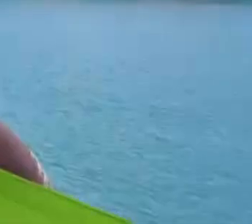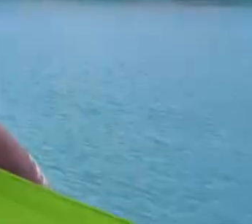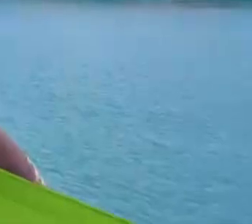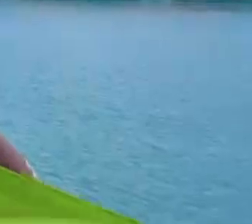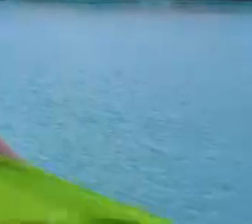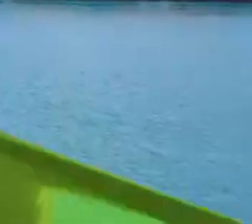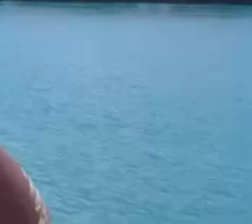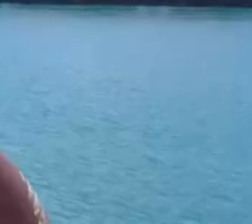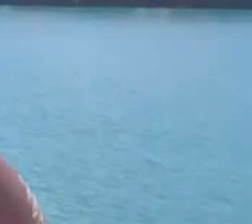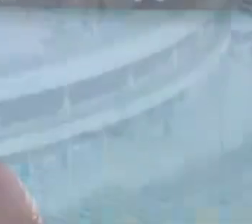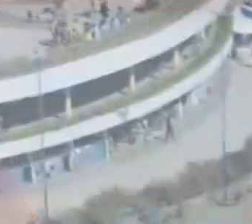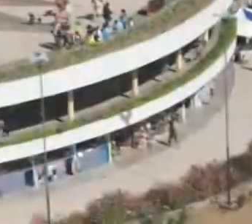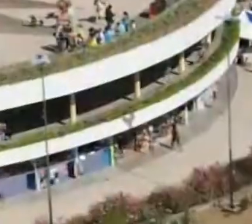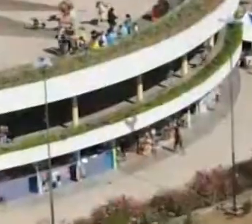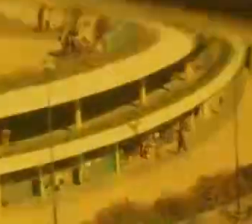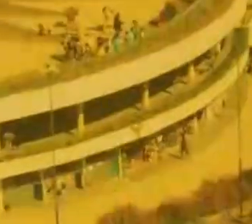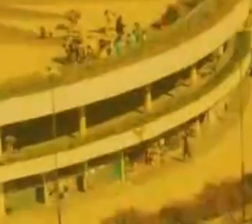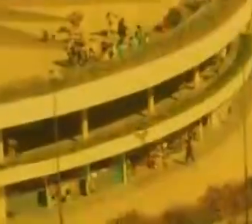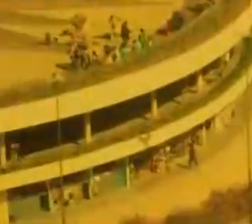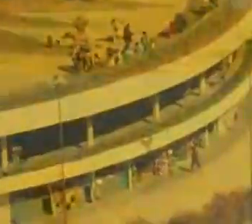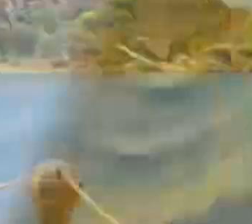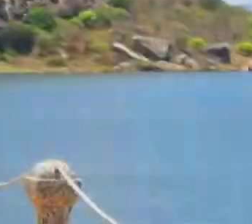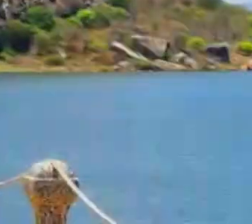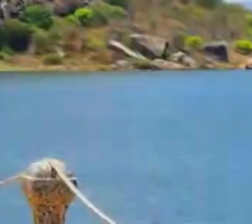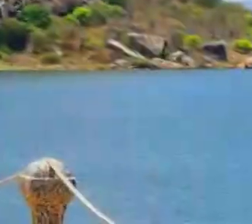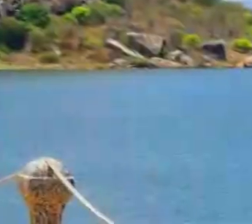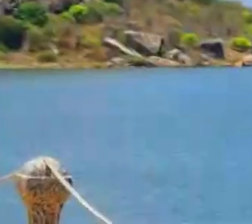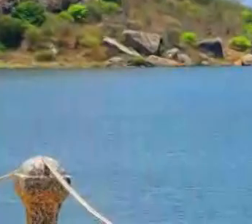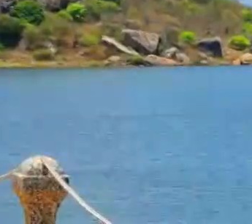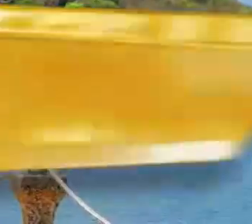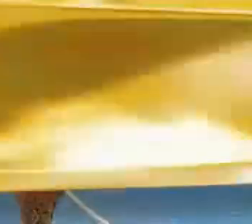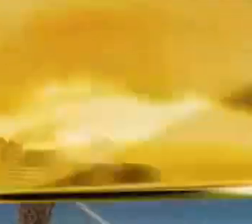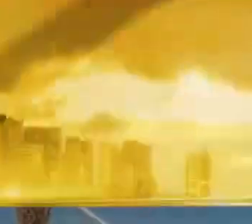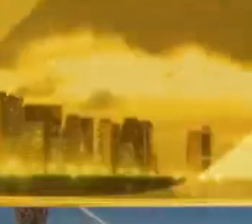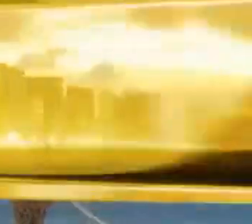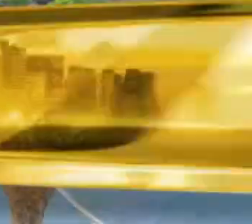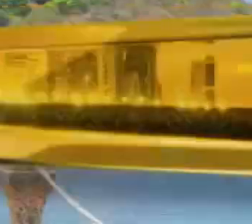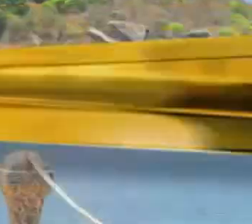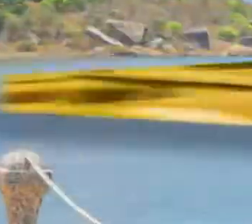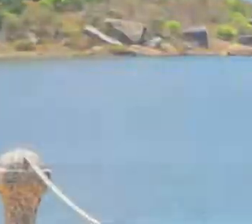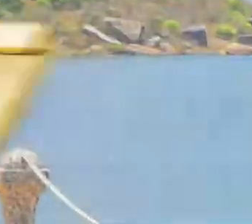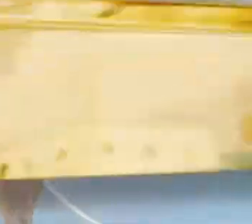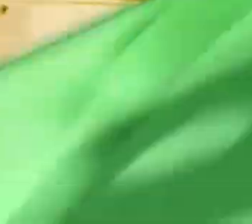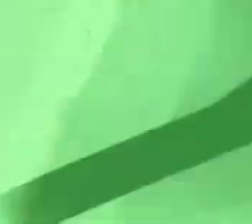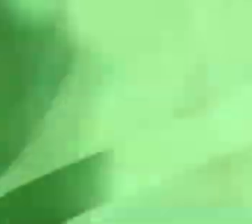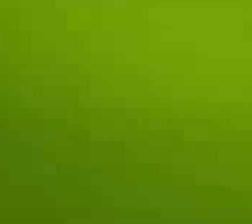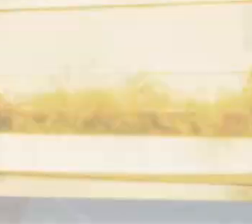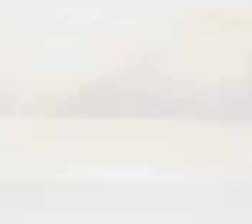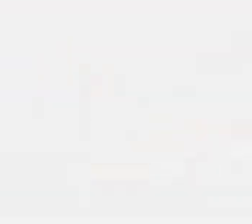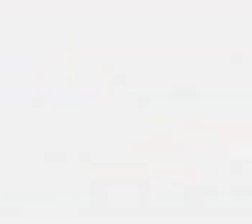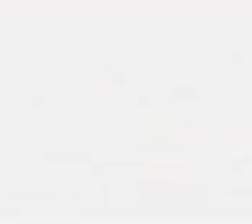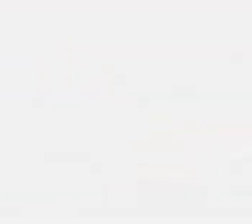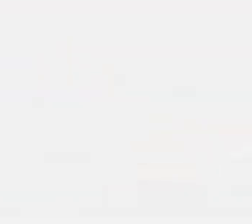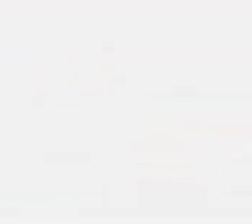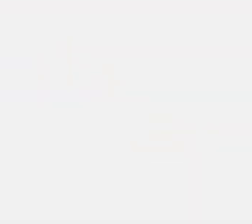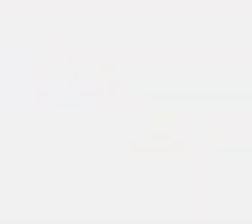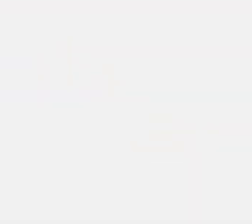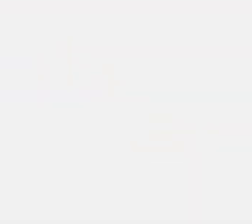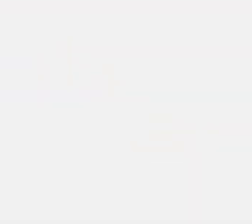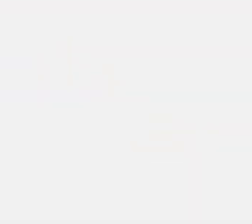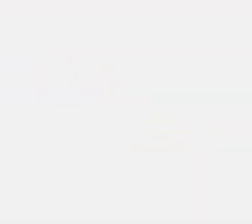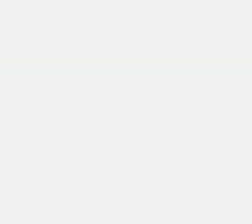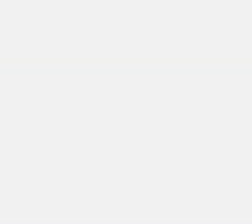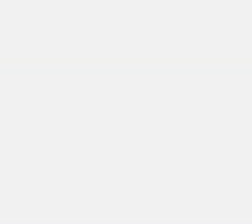Essa marca é mudar pra você se ver melhor. Aqui na TV Assembleia.